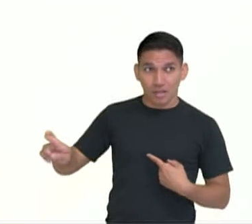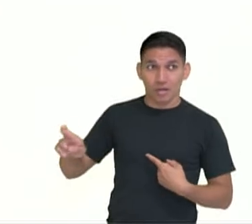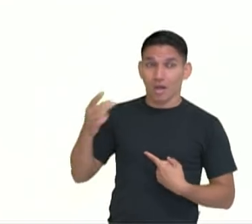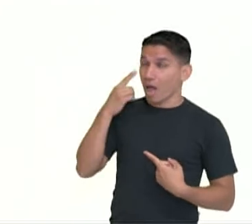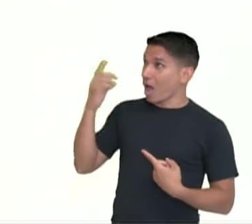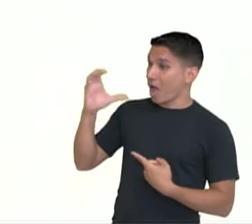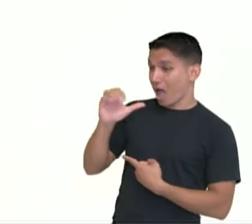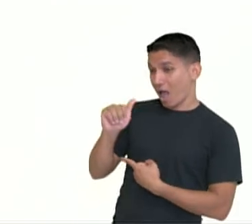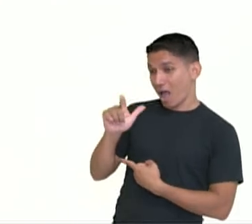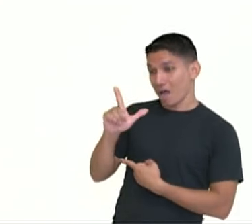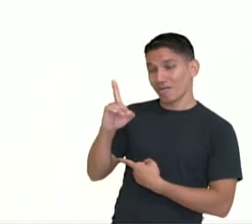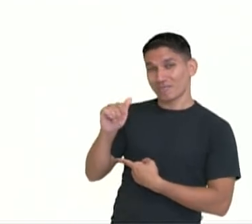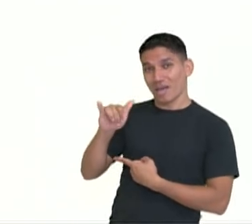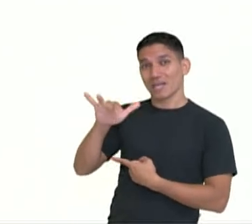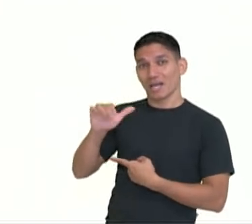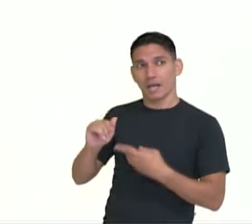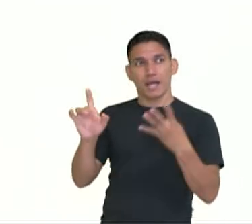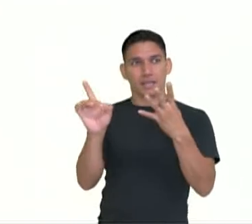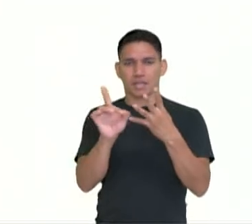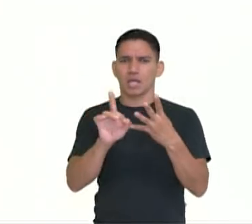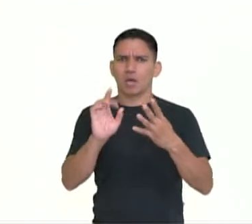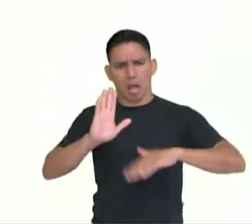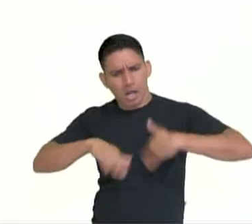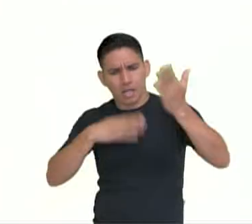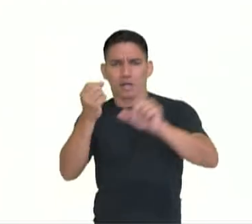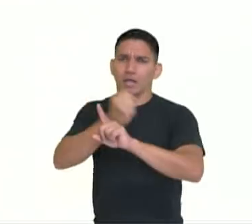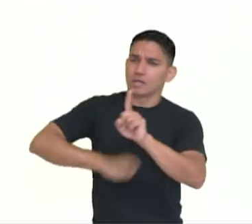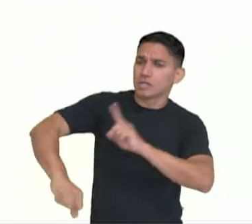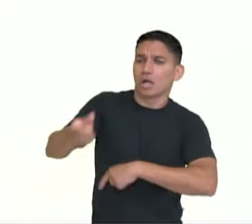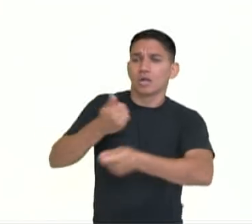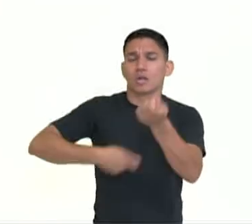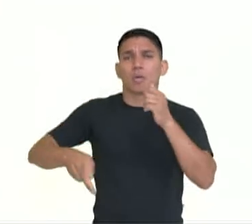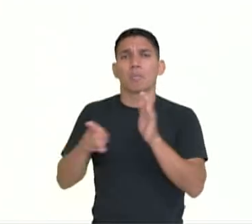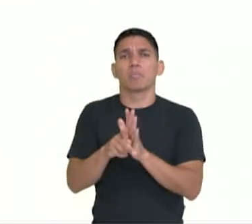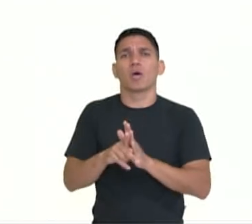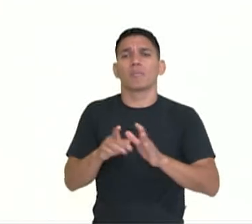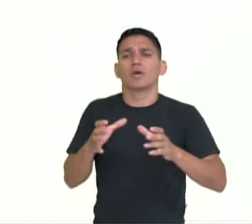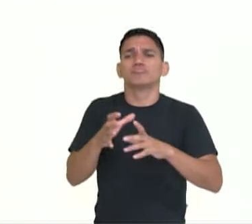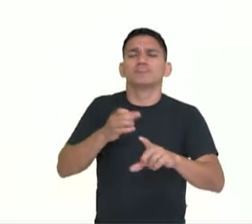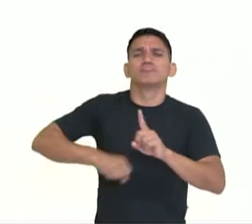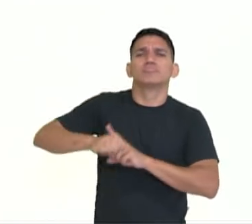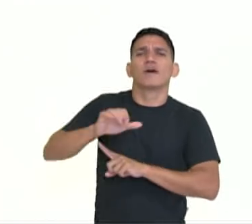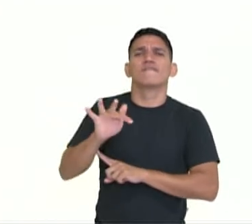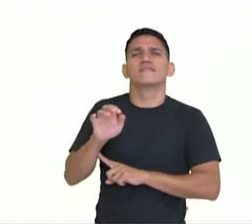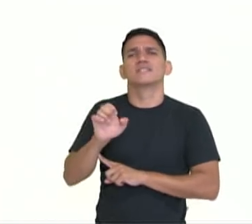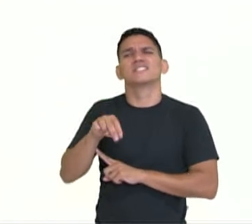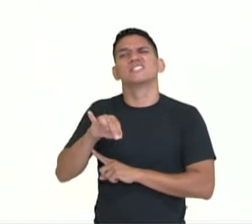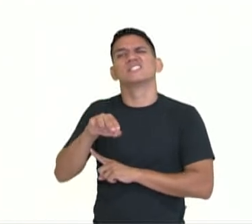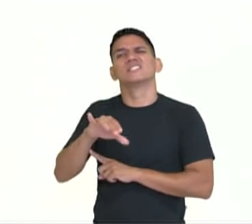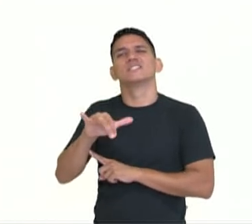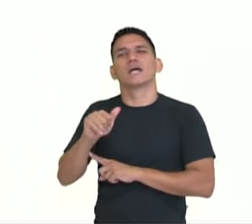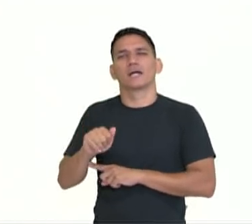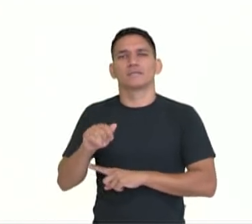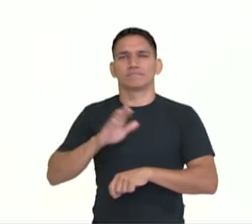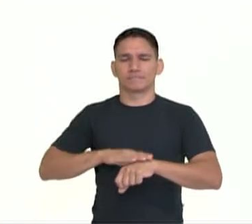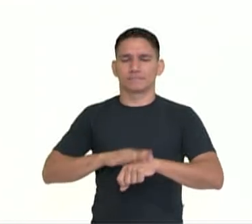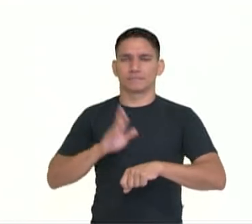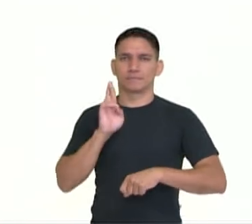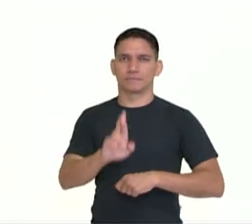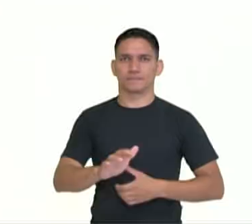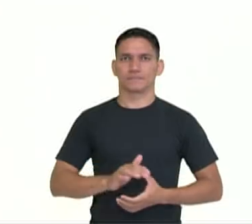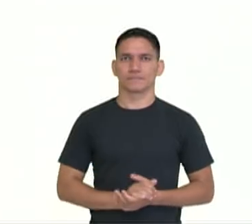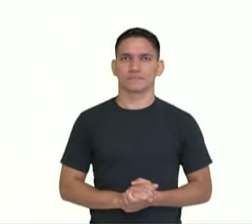letra D, a evolução econômica da civilização fenícia. Vocês têm aí um tempinho para vocês pensarem e a gente já retorna.